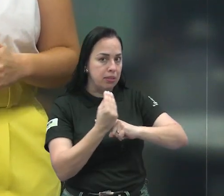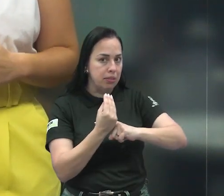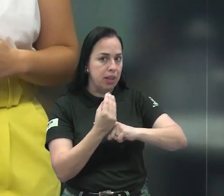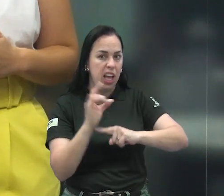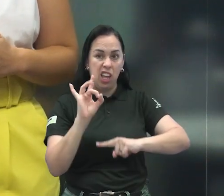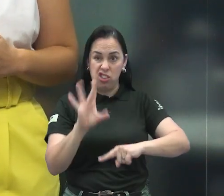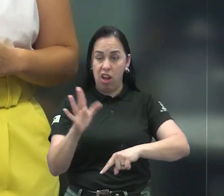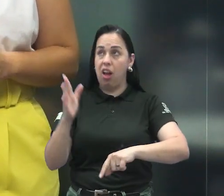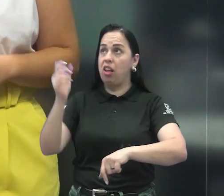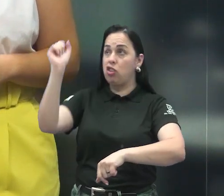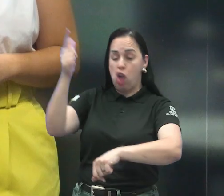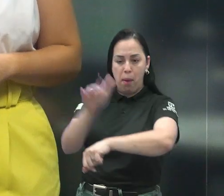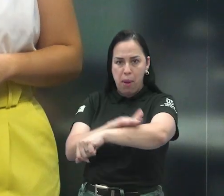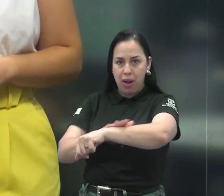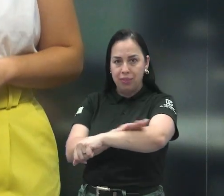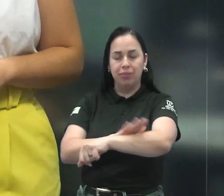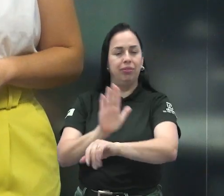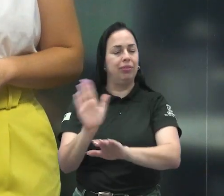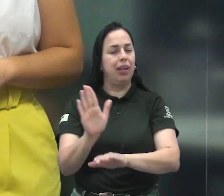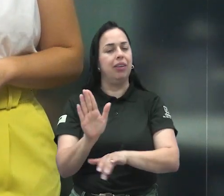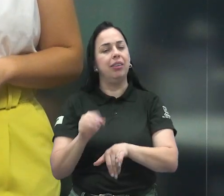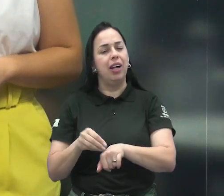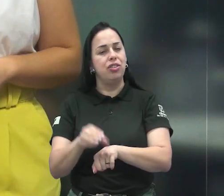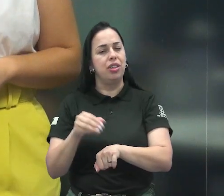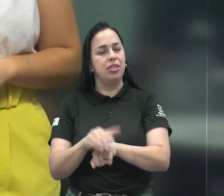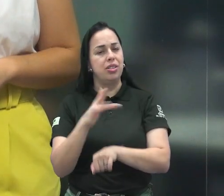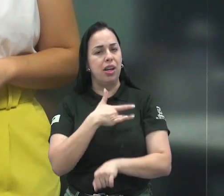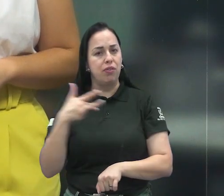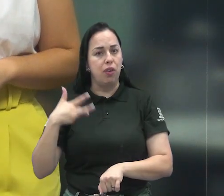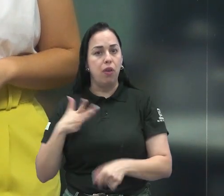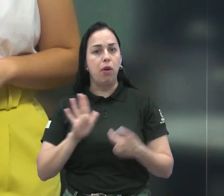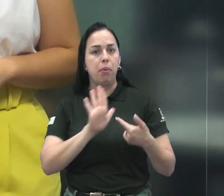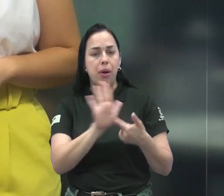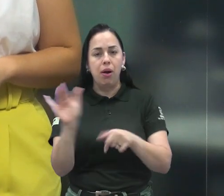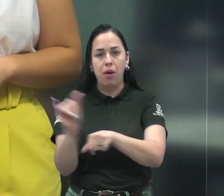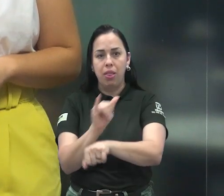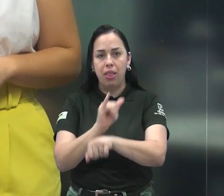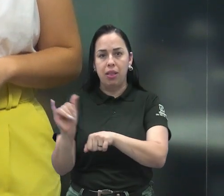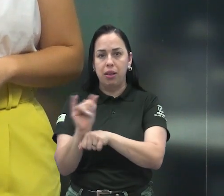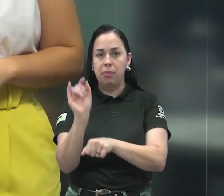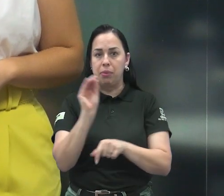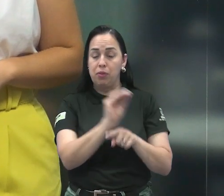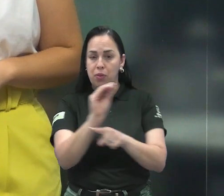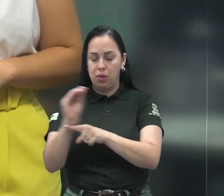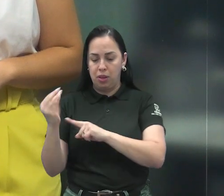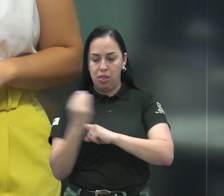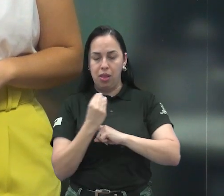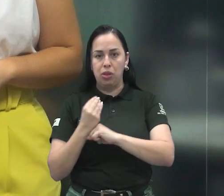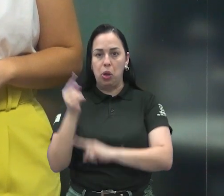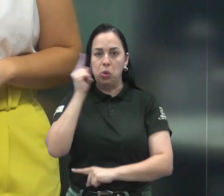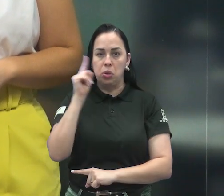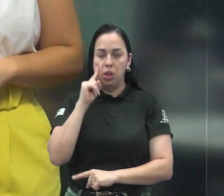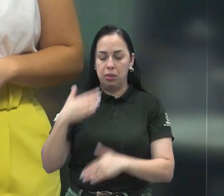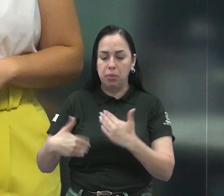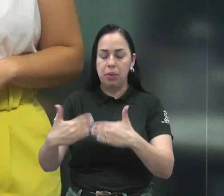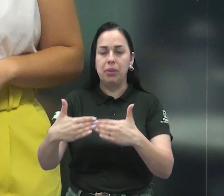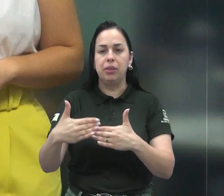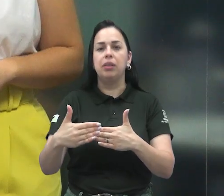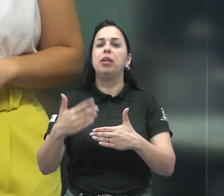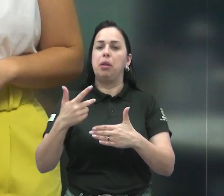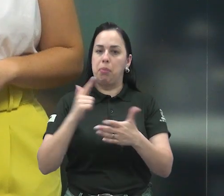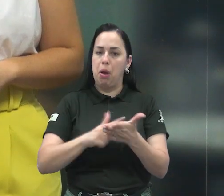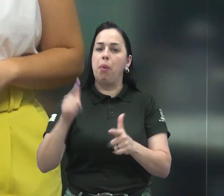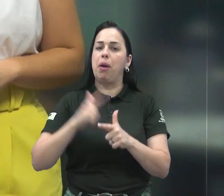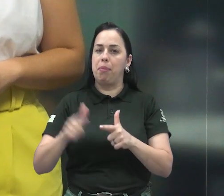muito além do protetor solar? No nosso Pílulas de Saúde, vamos mostrar outras maneiras de se cuidar no dia a dia e evitar